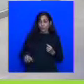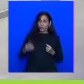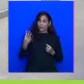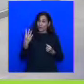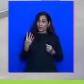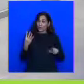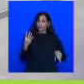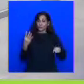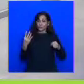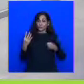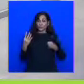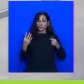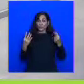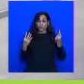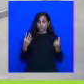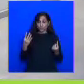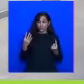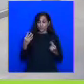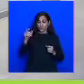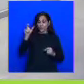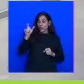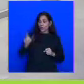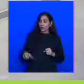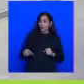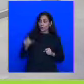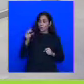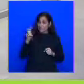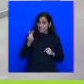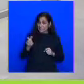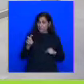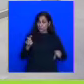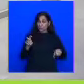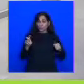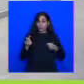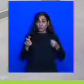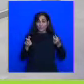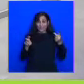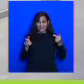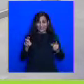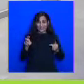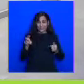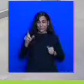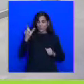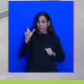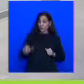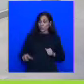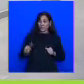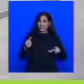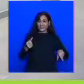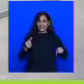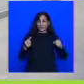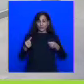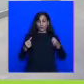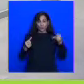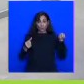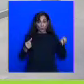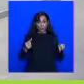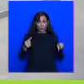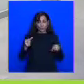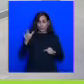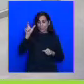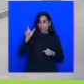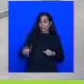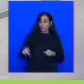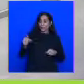Coluna 4, 1. Coluna 5, 7. Coluna 6, 9.